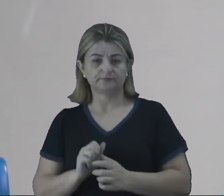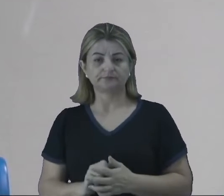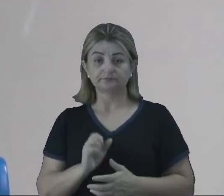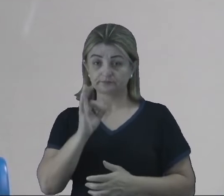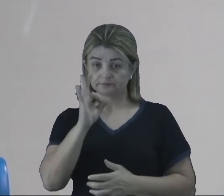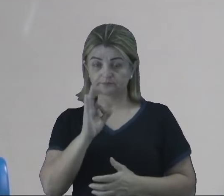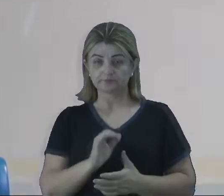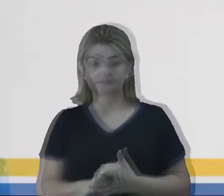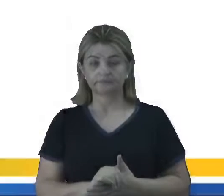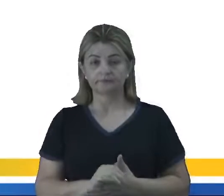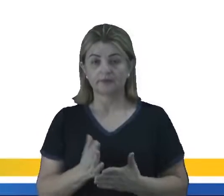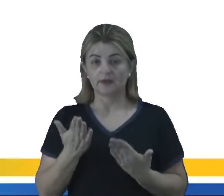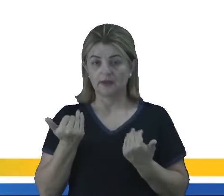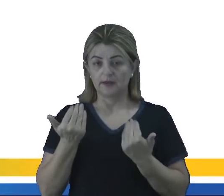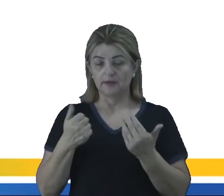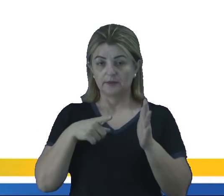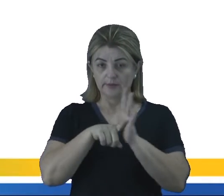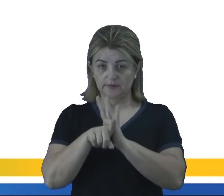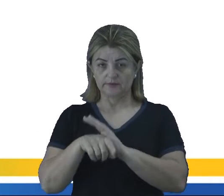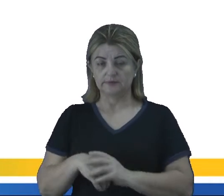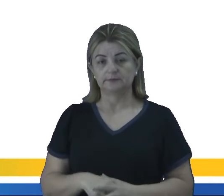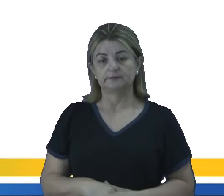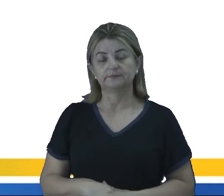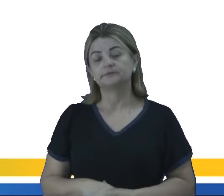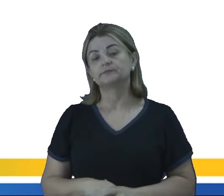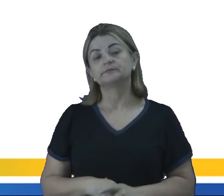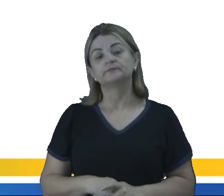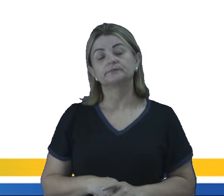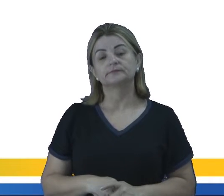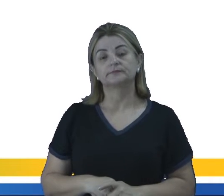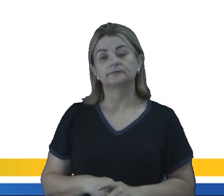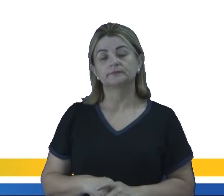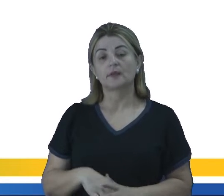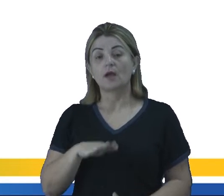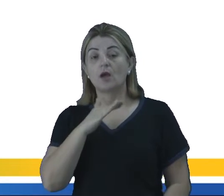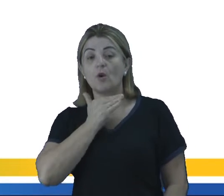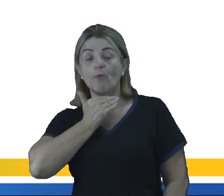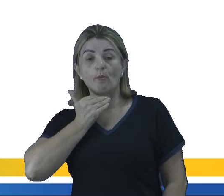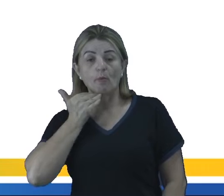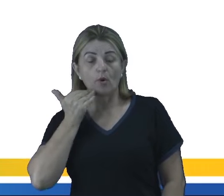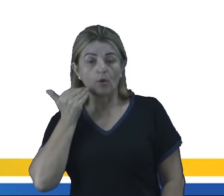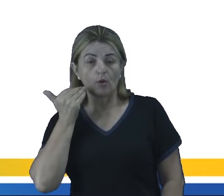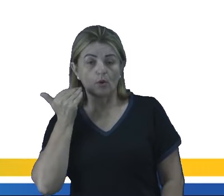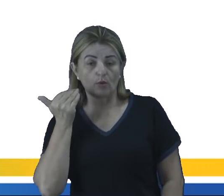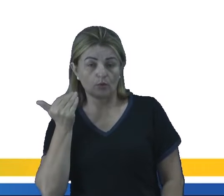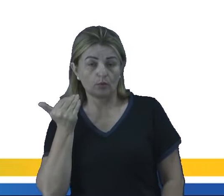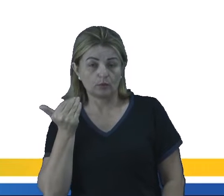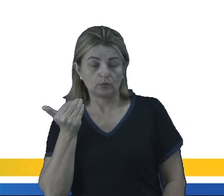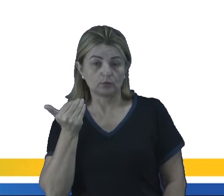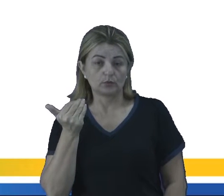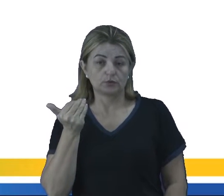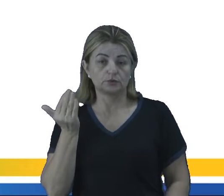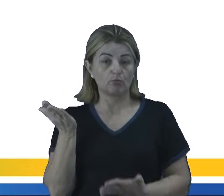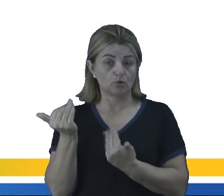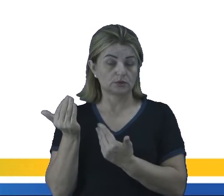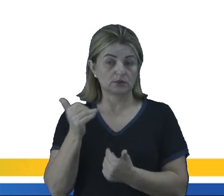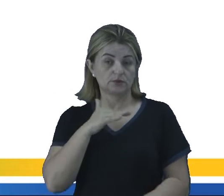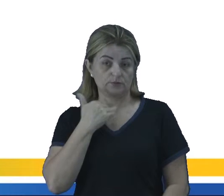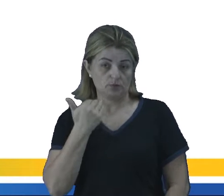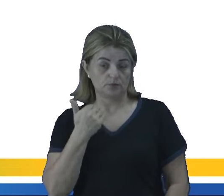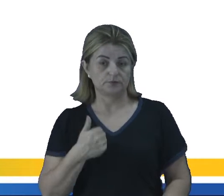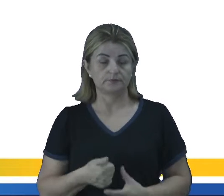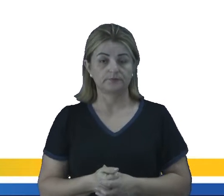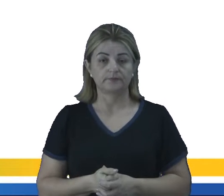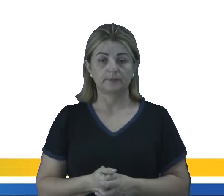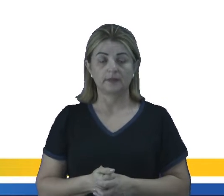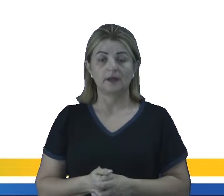E palmares aí você já deve ter ouvido lá na aula de história, quando vocês vão estudar a parte da escravidão aqui no Brasil.